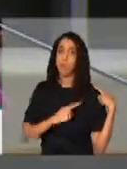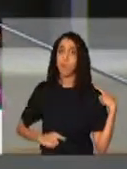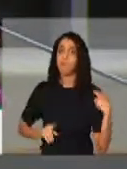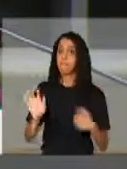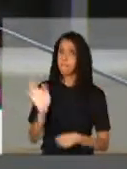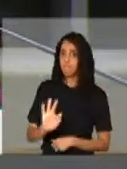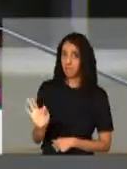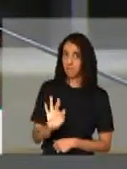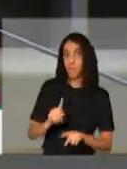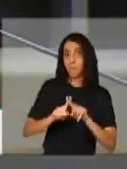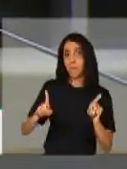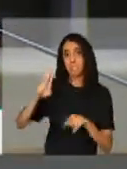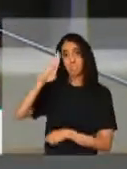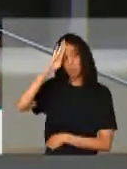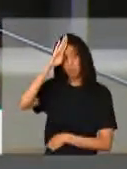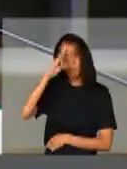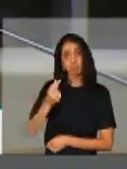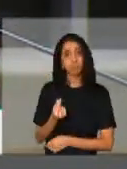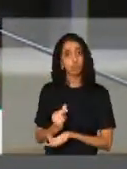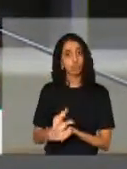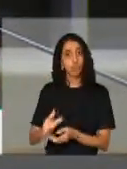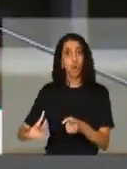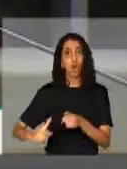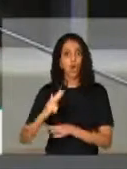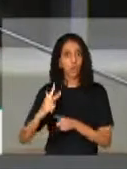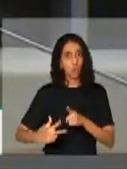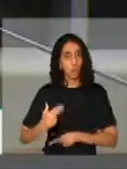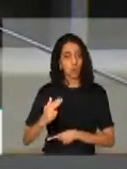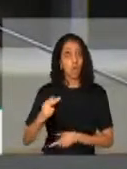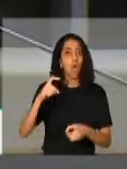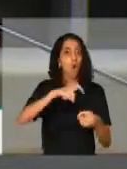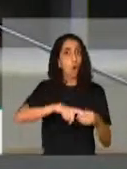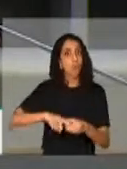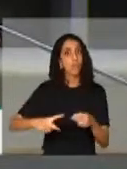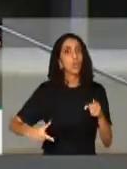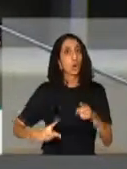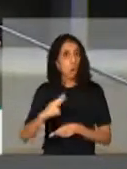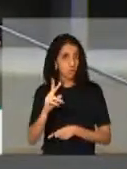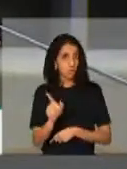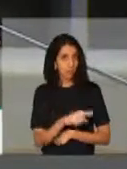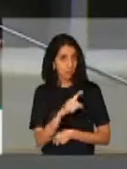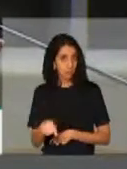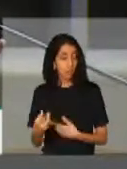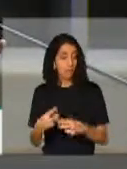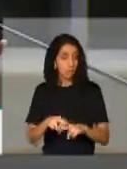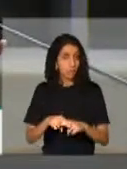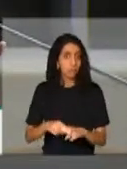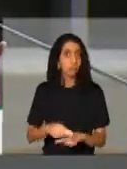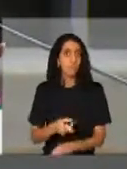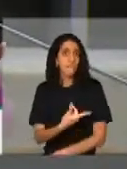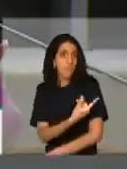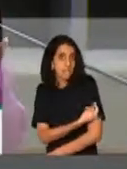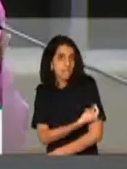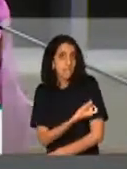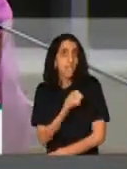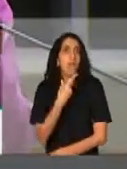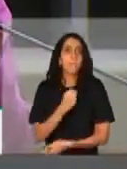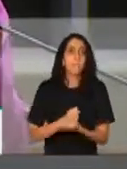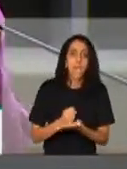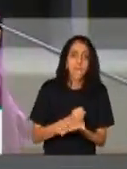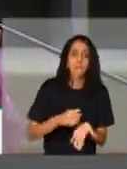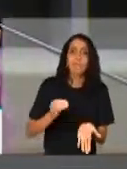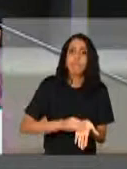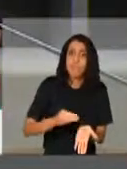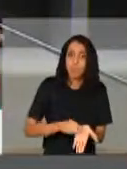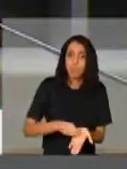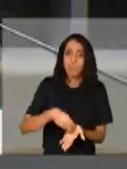federal, mas Bolsonaro está cortando recursos e cancelando convênios, o que acarreta a falta de remédios, vacinas, recursos para